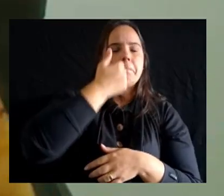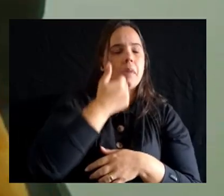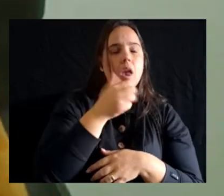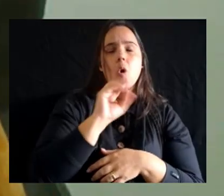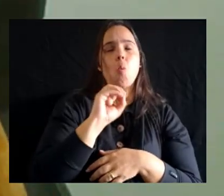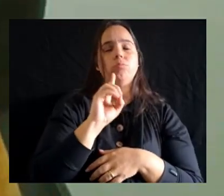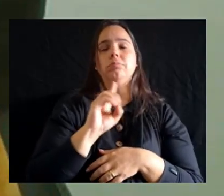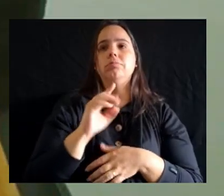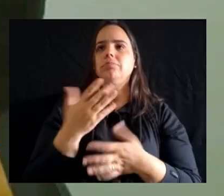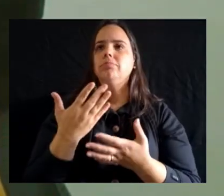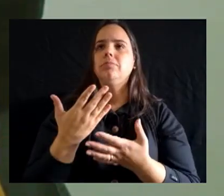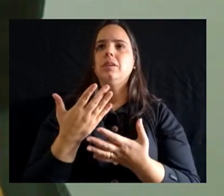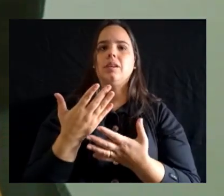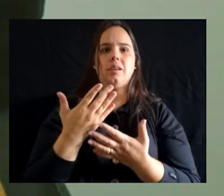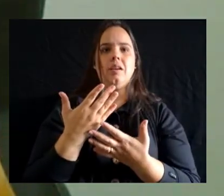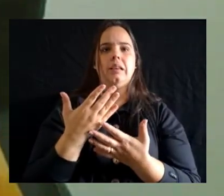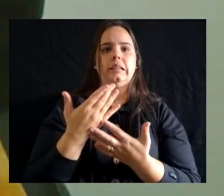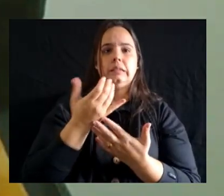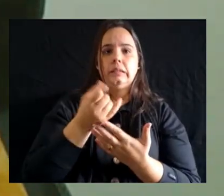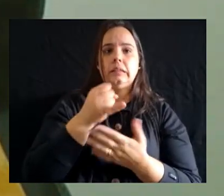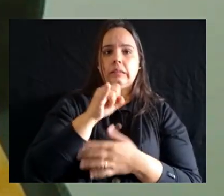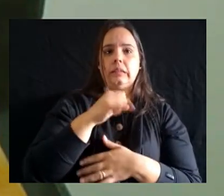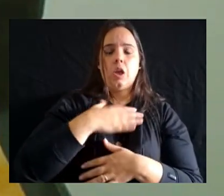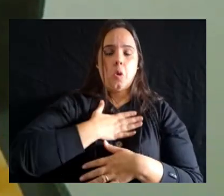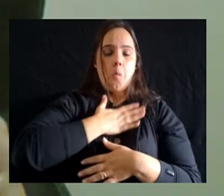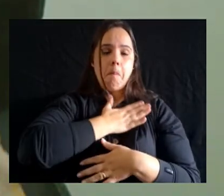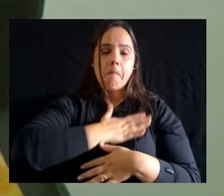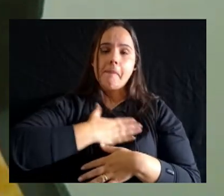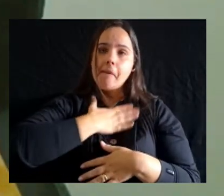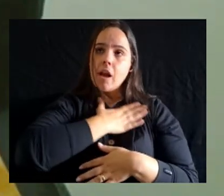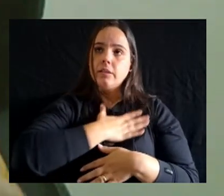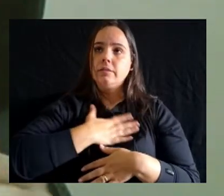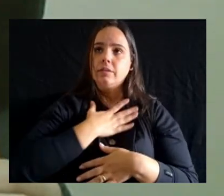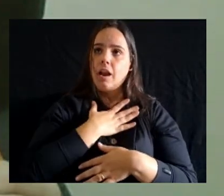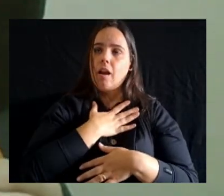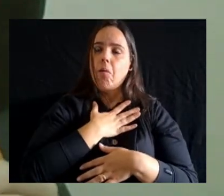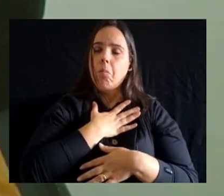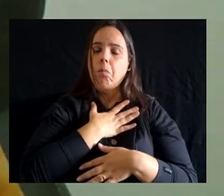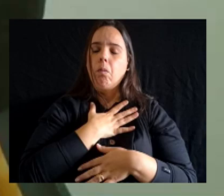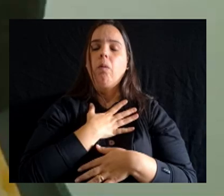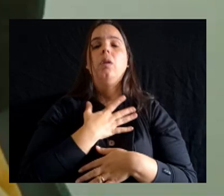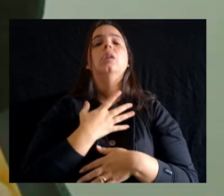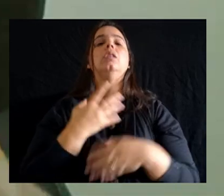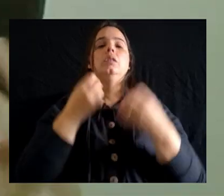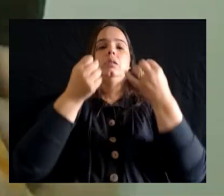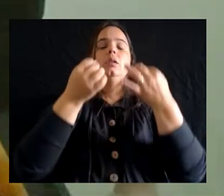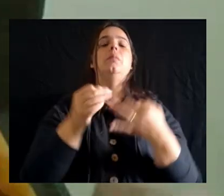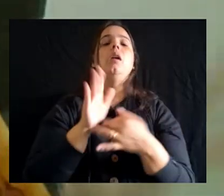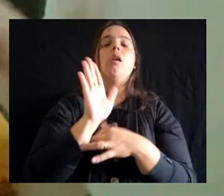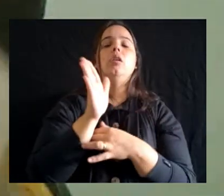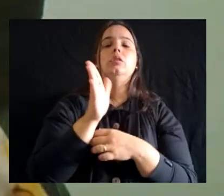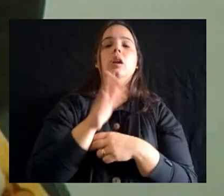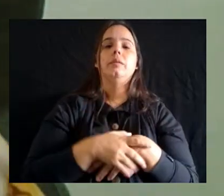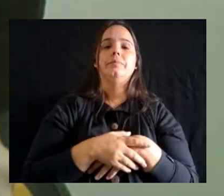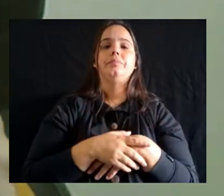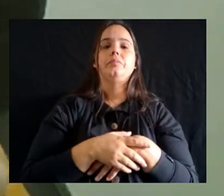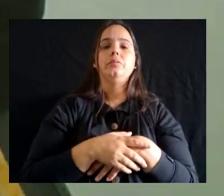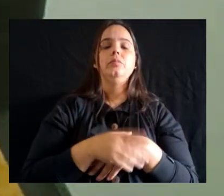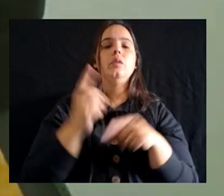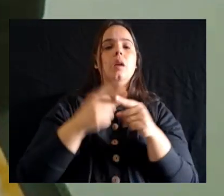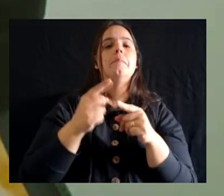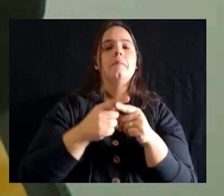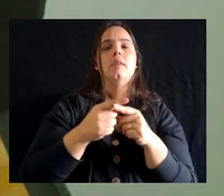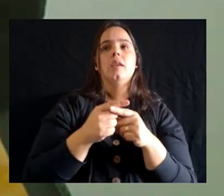para o prazer também, alimentação também, né, como a gente falou. Porque a alimentação tem essa